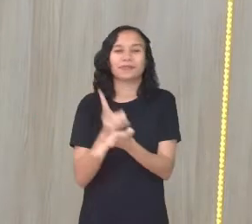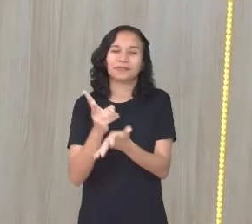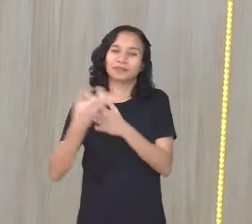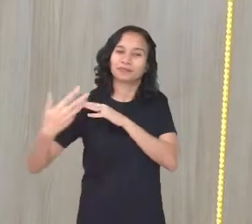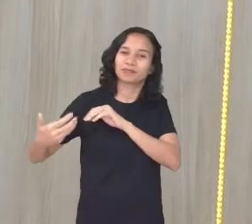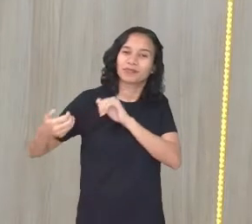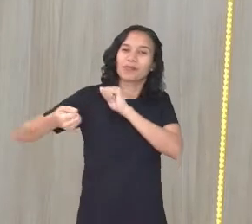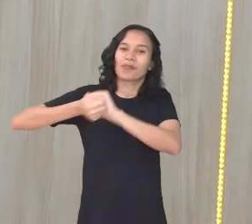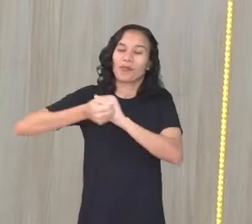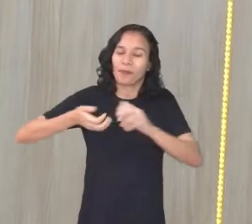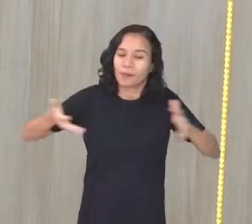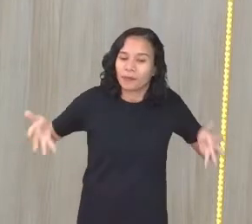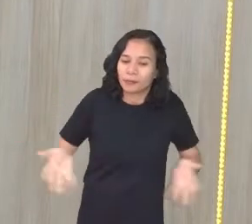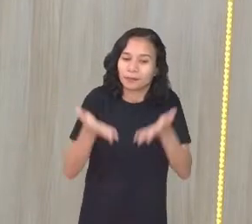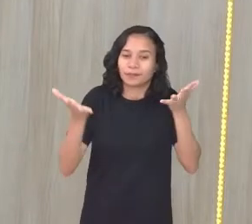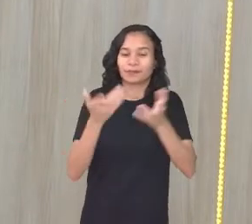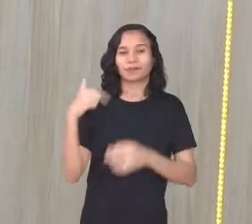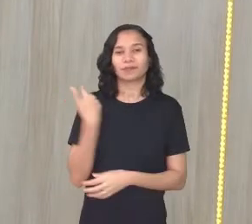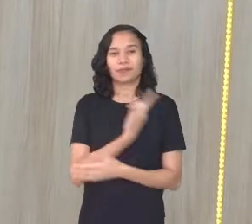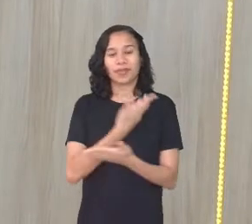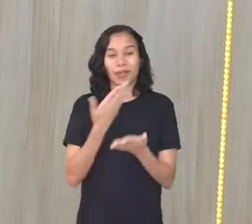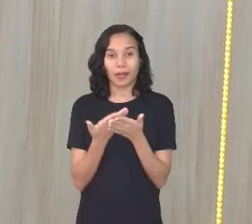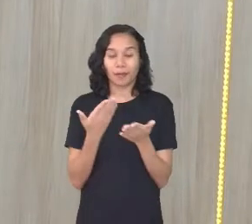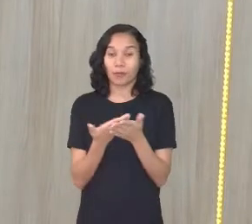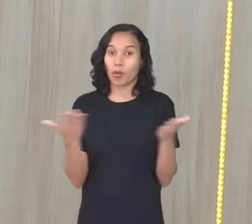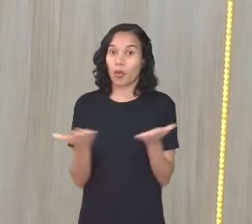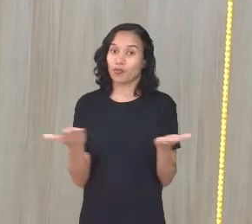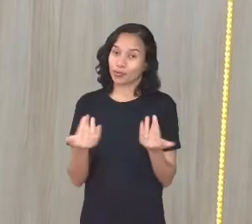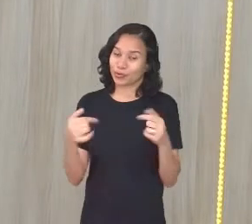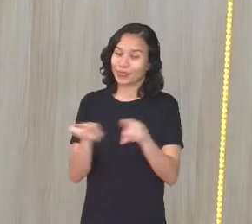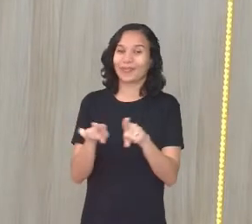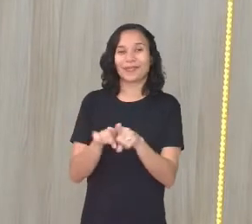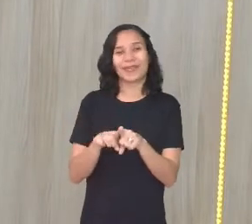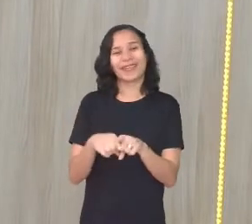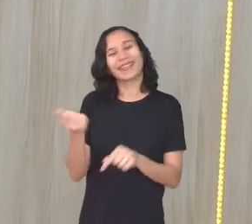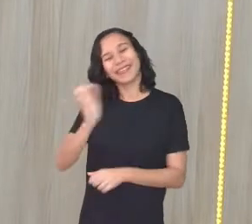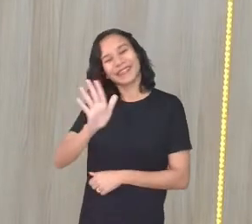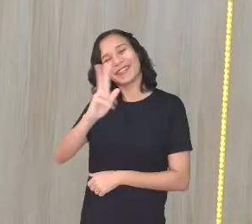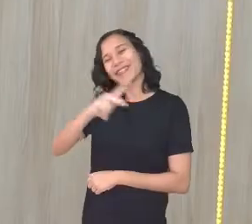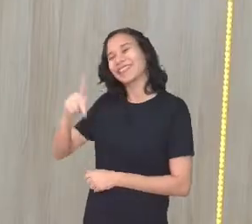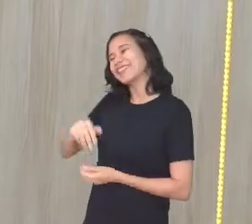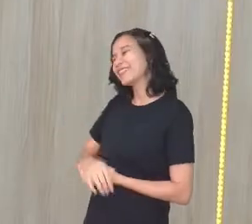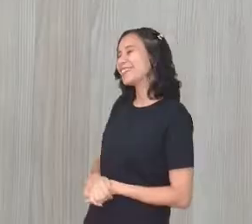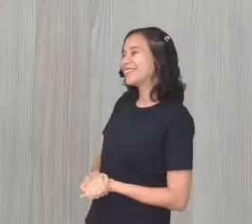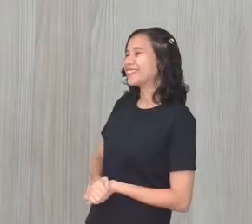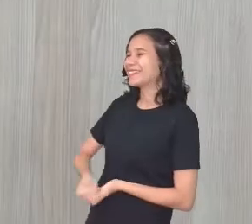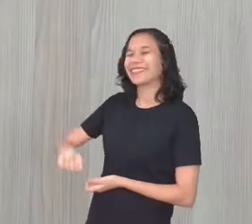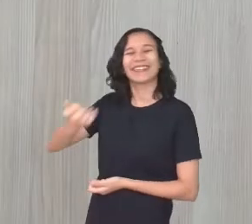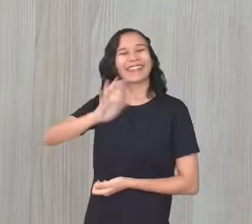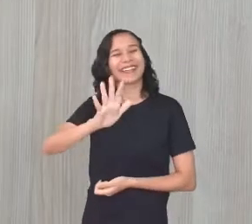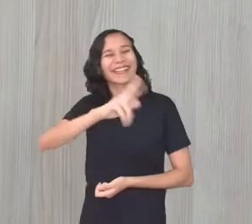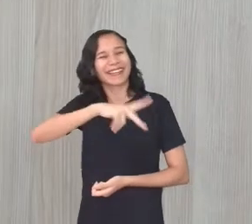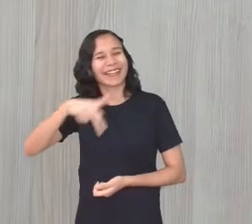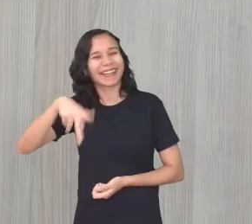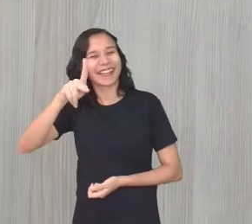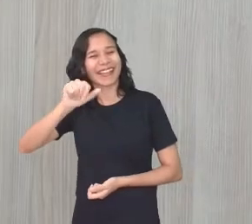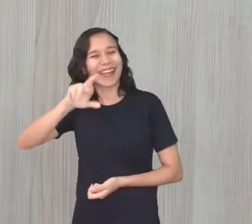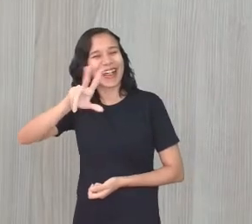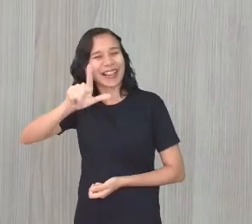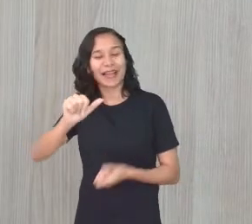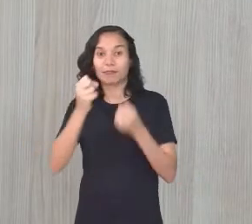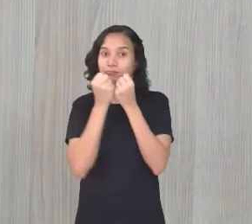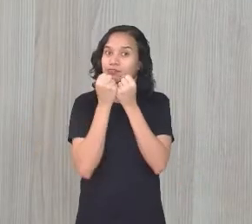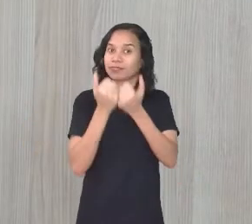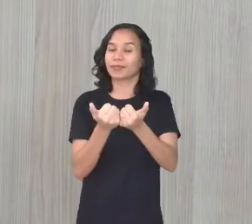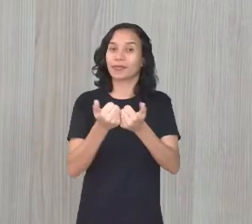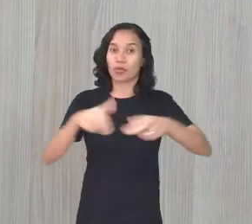aqui contribuindo para as nossas aulas. E hoje não seria diferente. Olá, Cláudia. Olá, professora Carla, tudo bem, né? Espero que todos